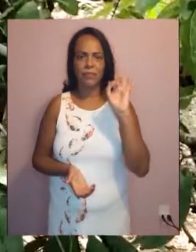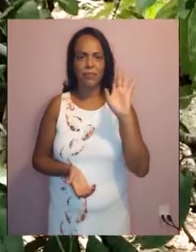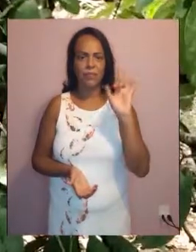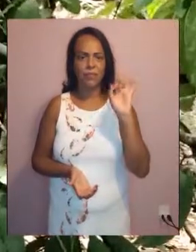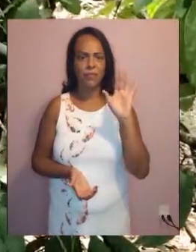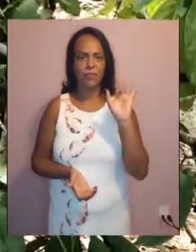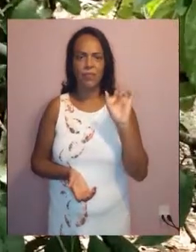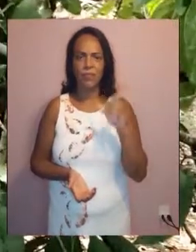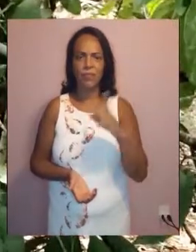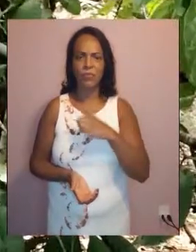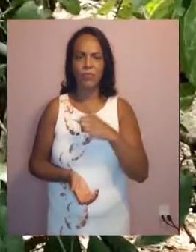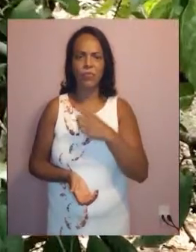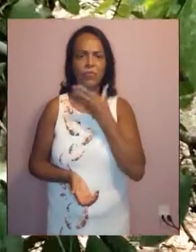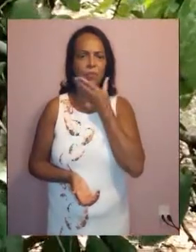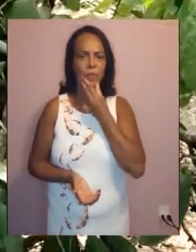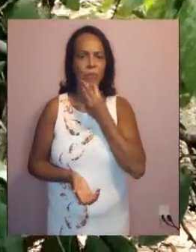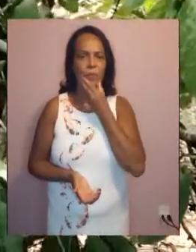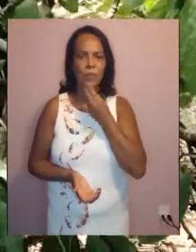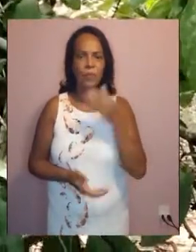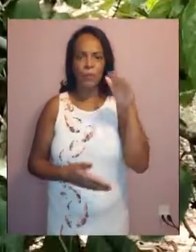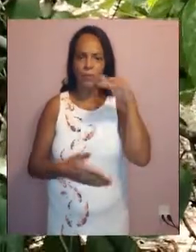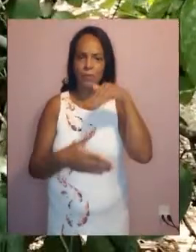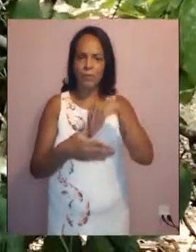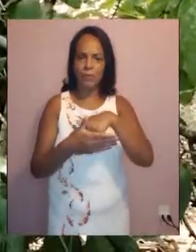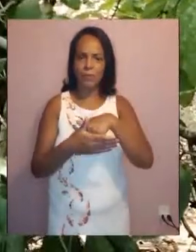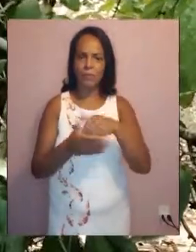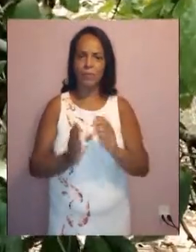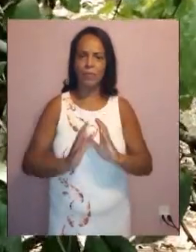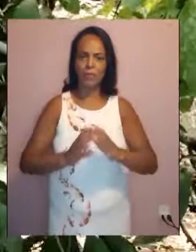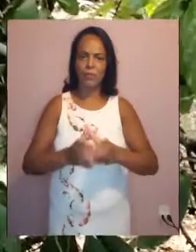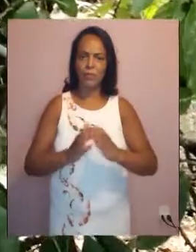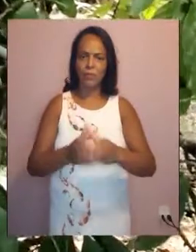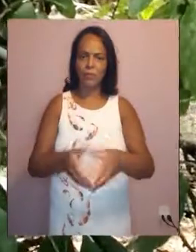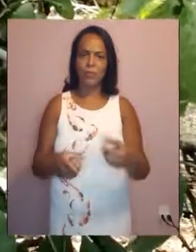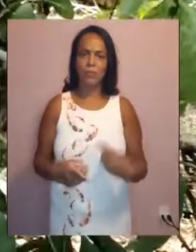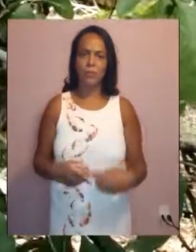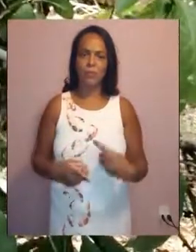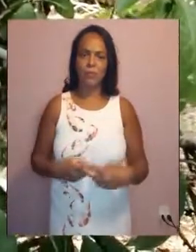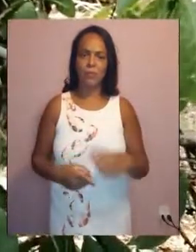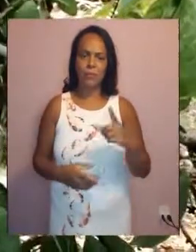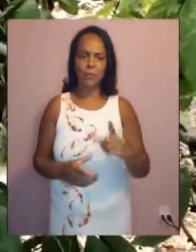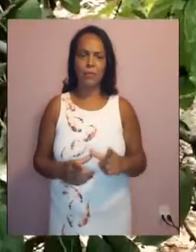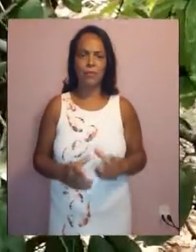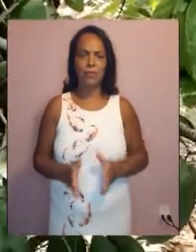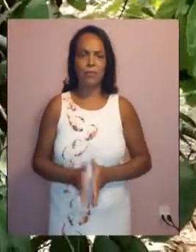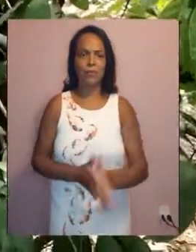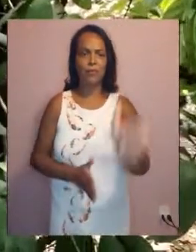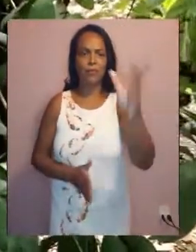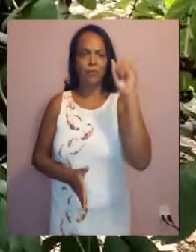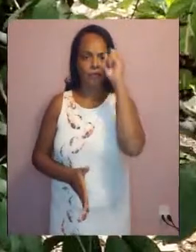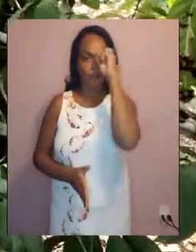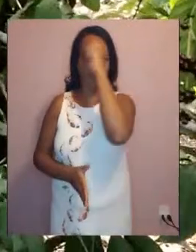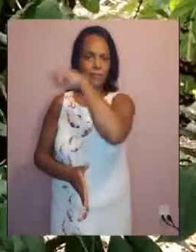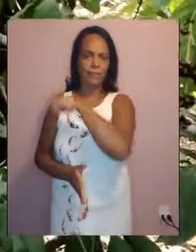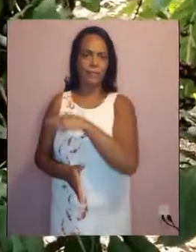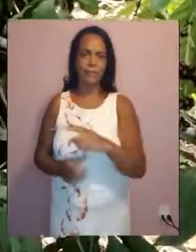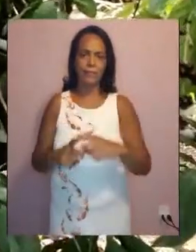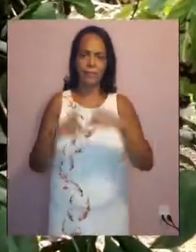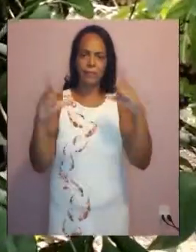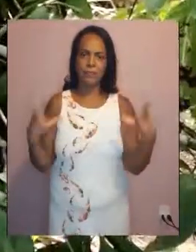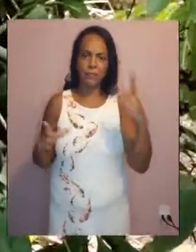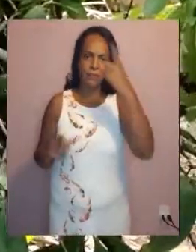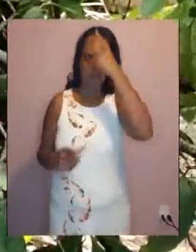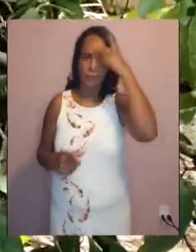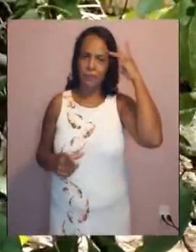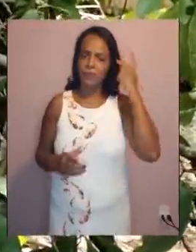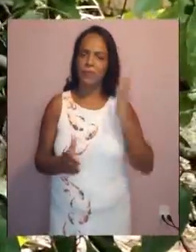homens, até porque era uma viagem difícil, né? A maioria vinham, não voltavam mais, então